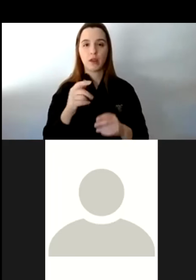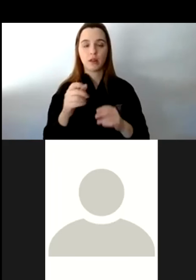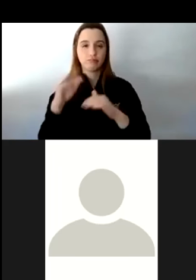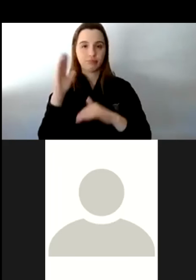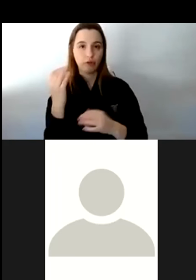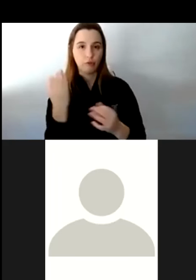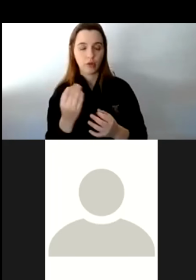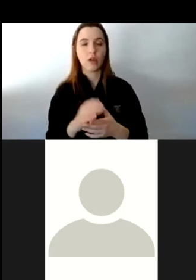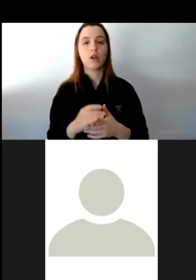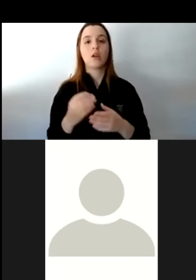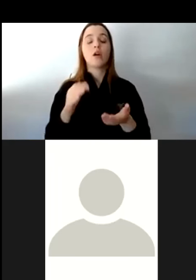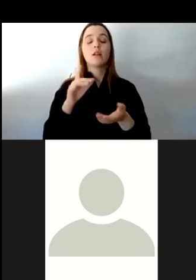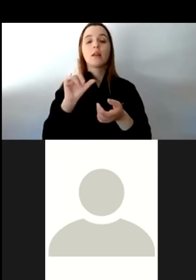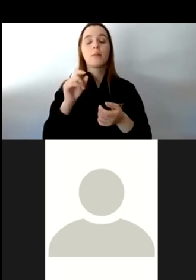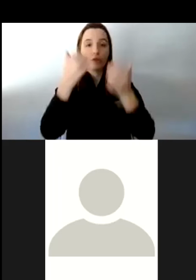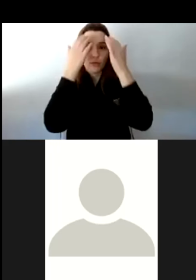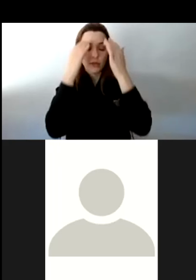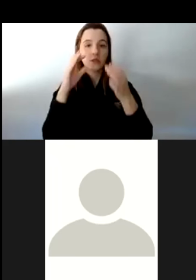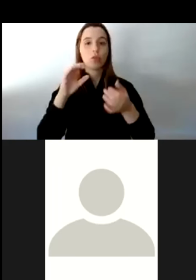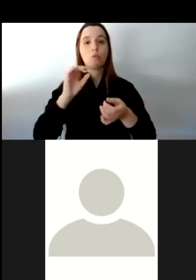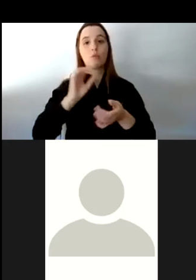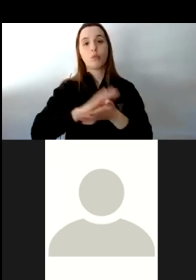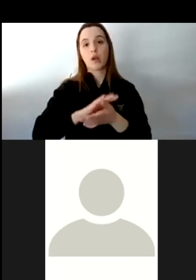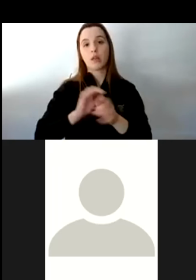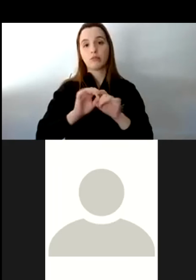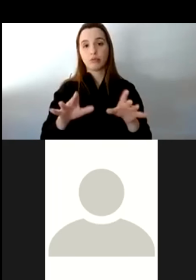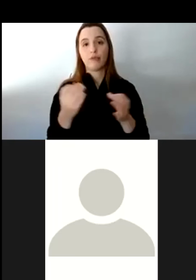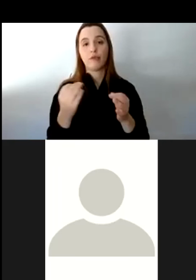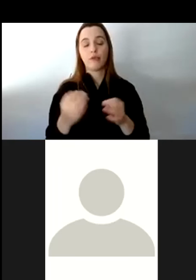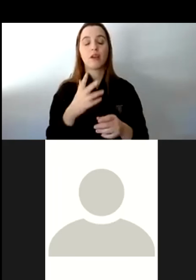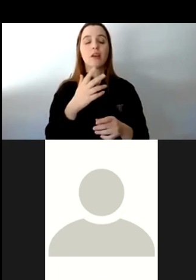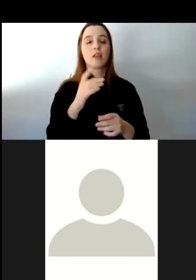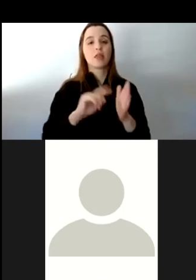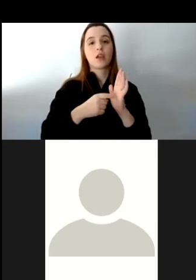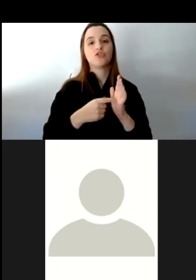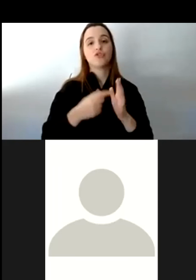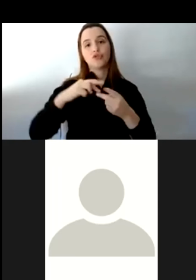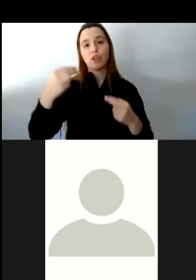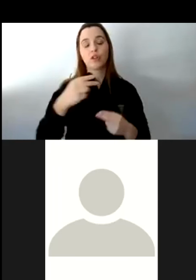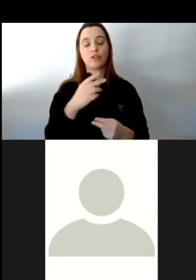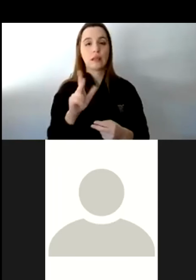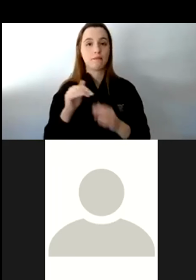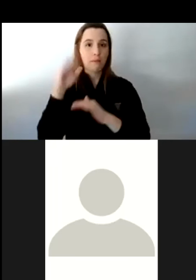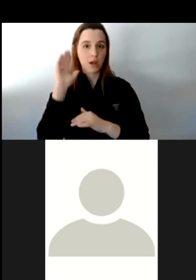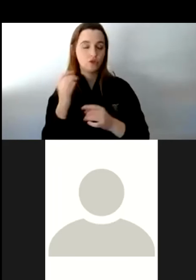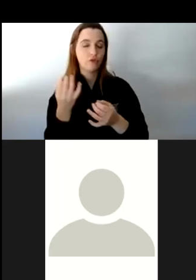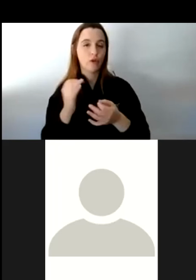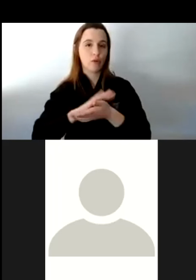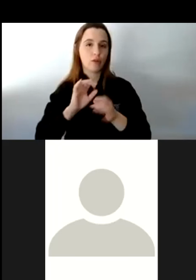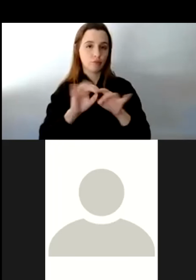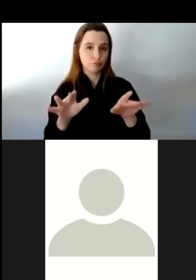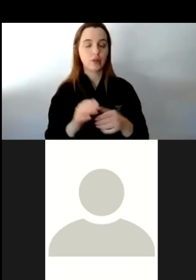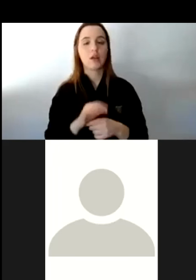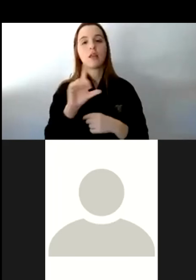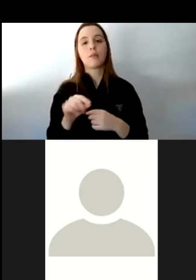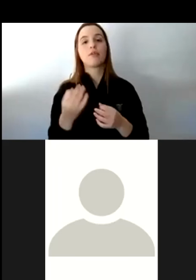órfã. Foi publicada informação sobre mais de 100 testes genéticos disponíveis em Portugal, no portal da Orfanet, e a Comissão